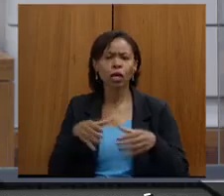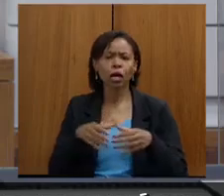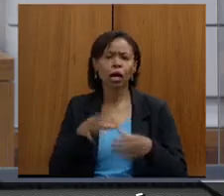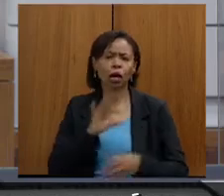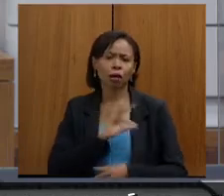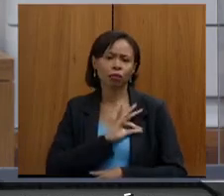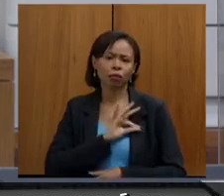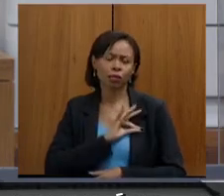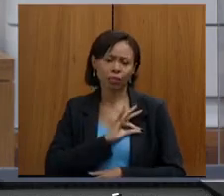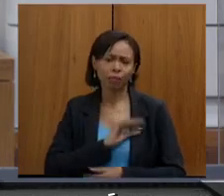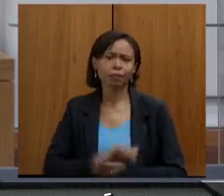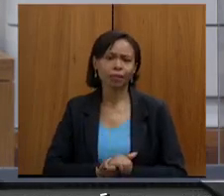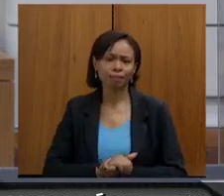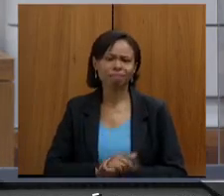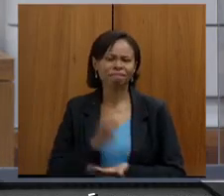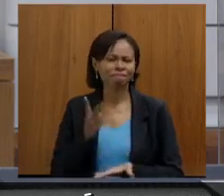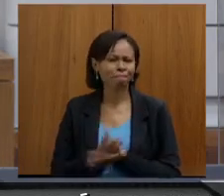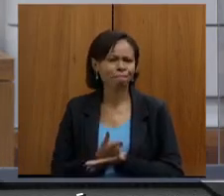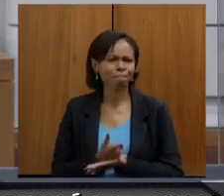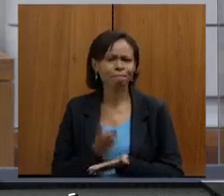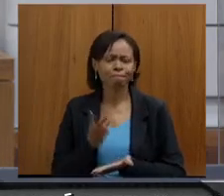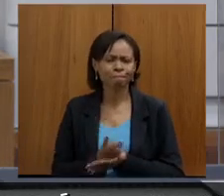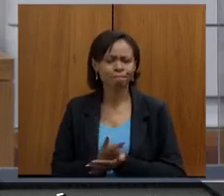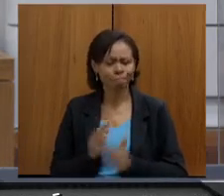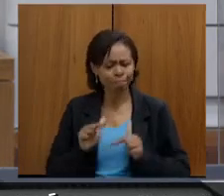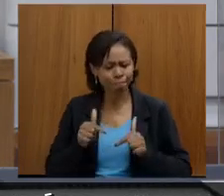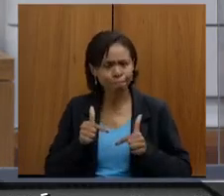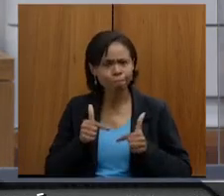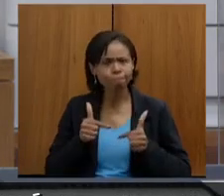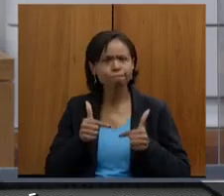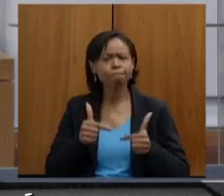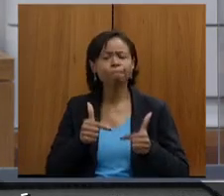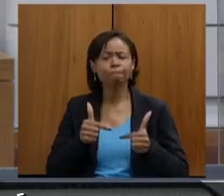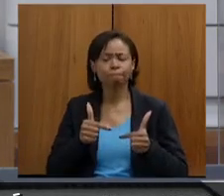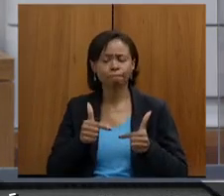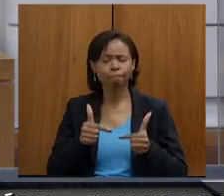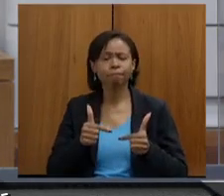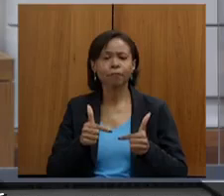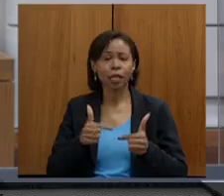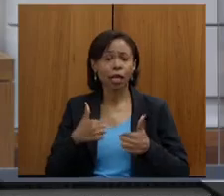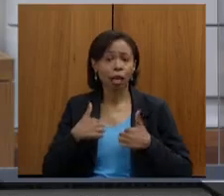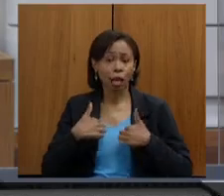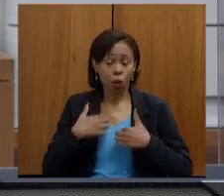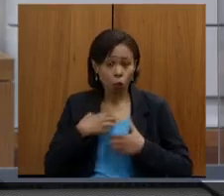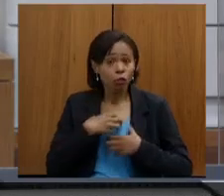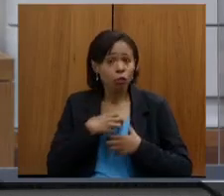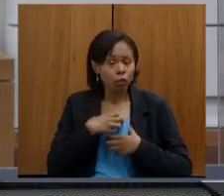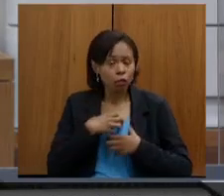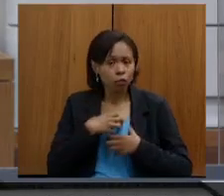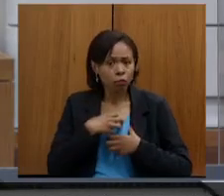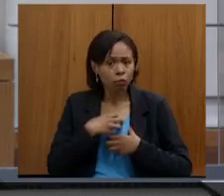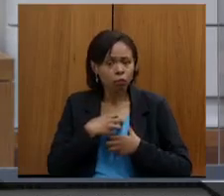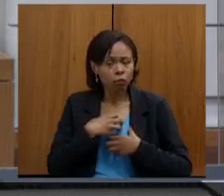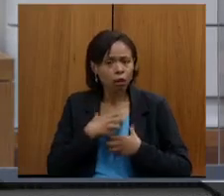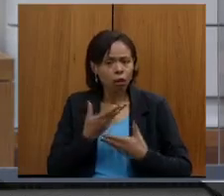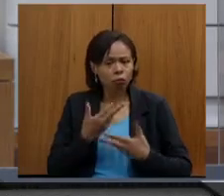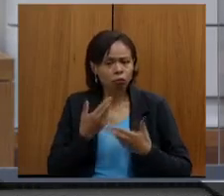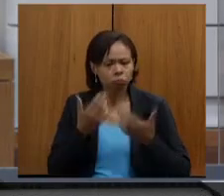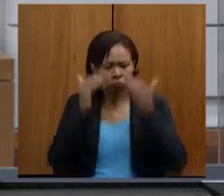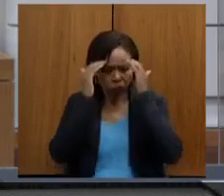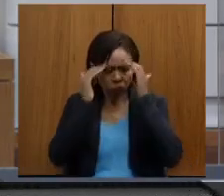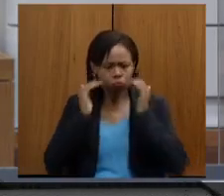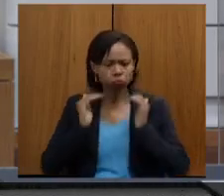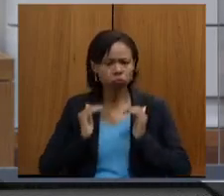na guerra dele permanente nós Nossa eu me sinto atendido quando a polícia o